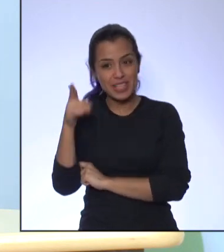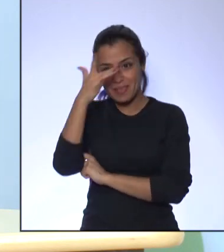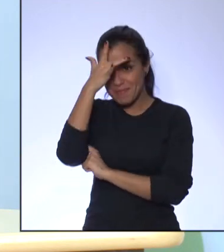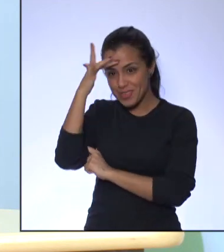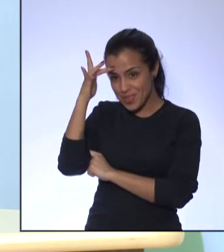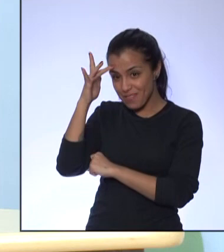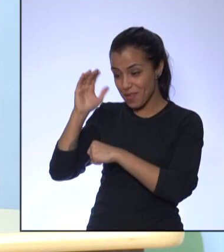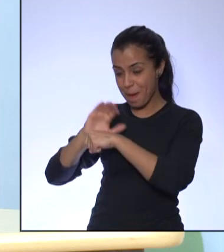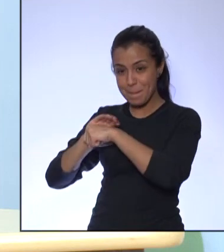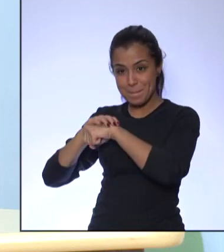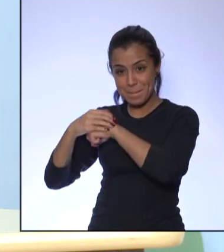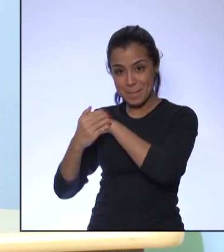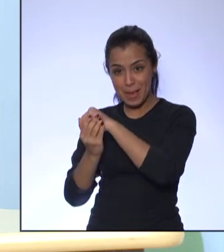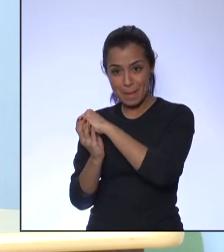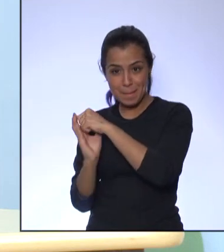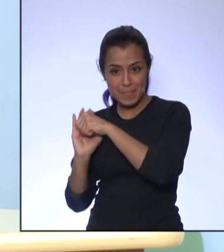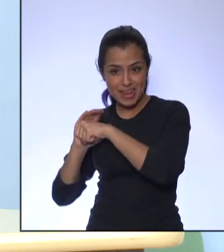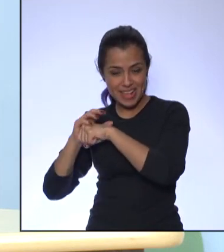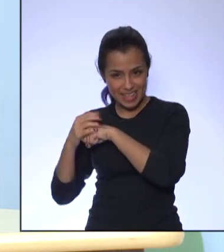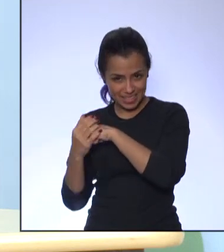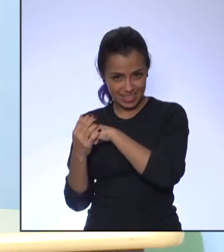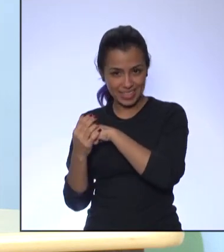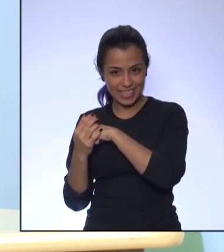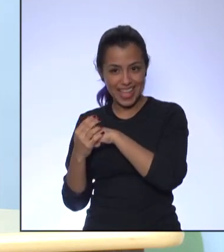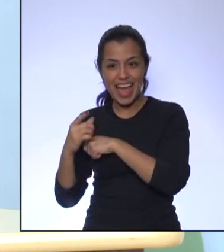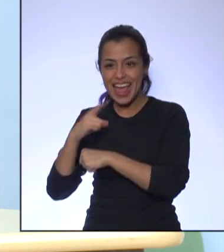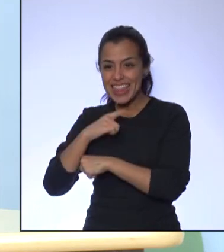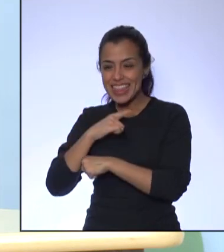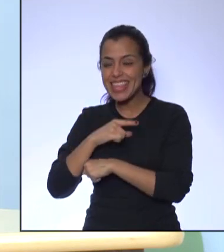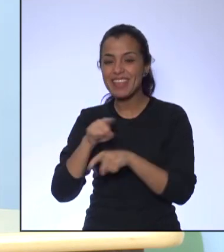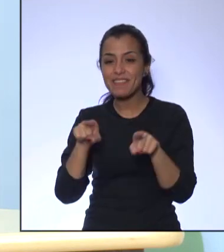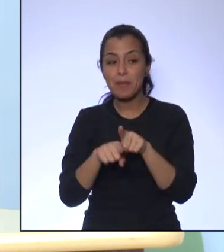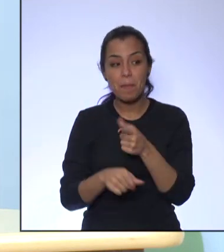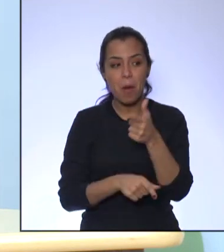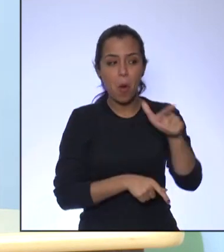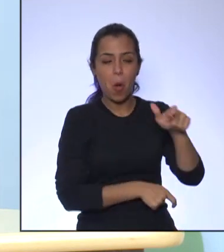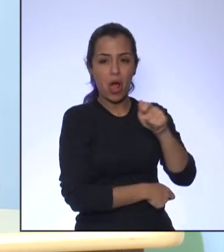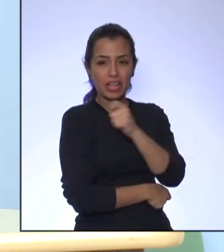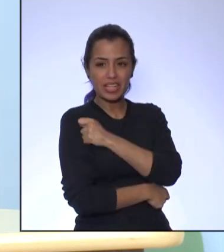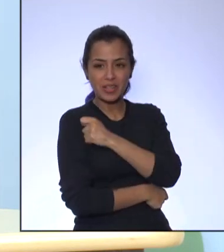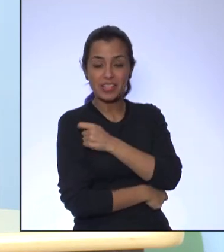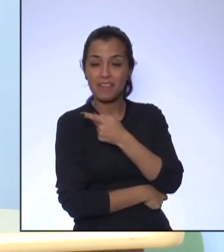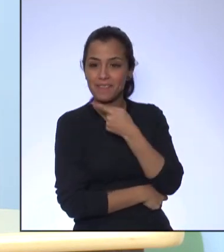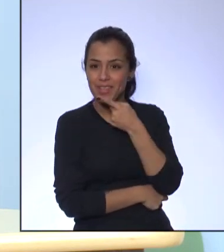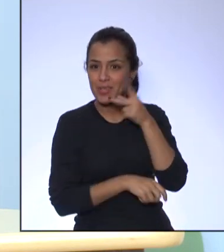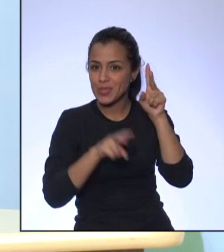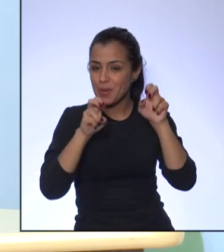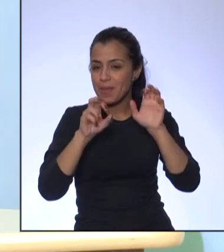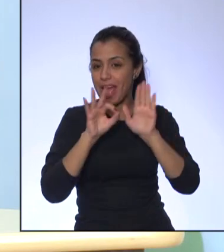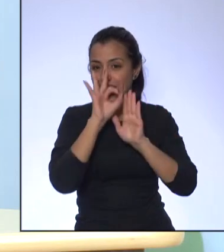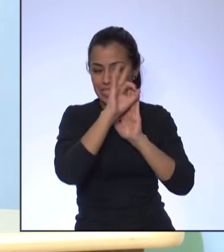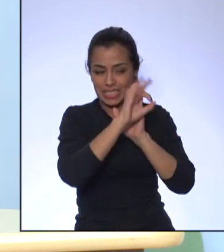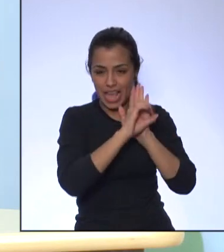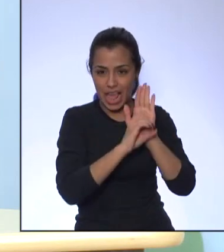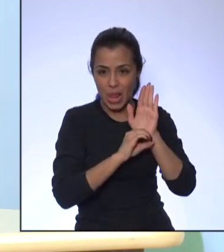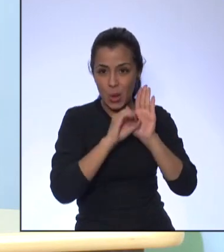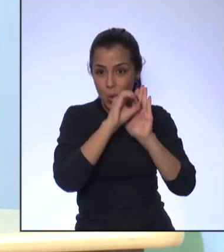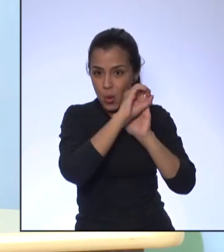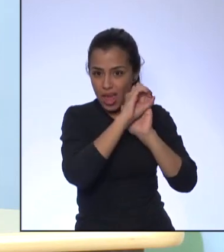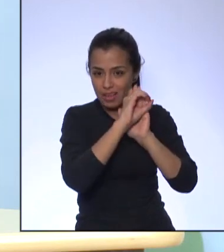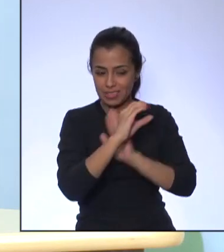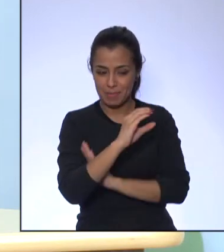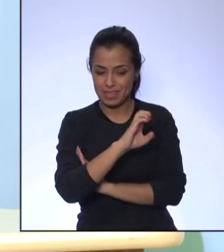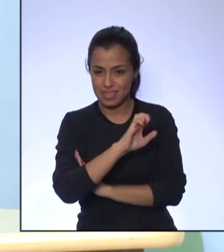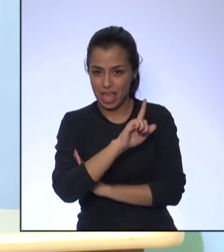membrana plasmática. A Beatriz, sua xará, lembrou das células. Legal. O Vitor disse que são seres